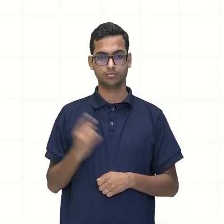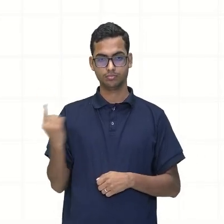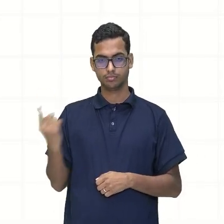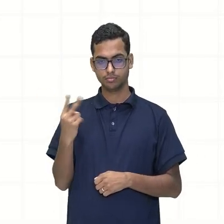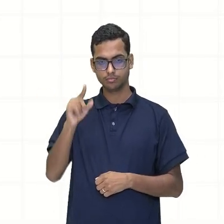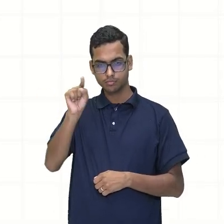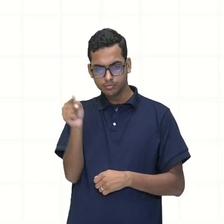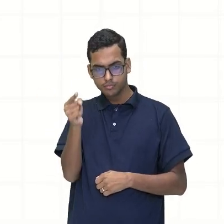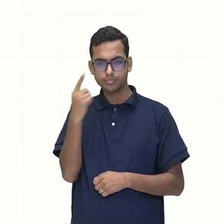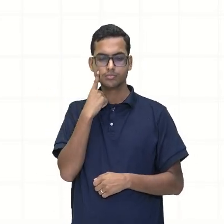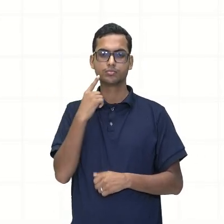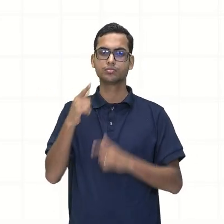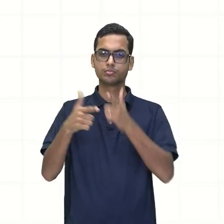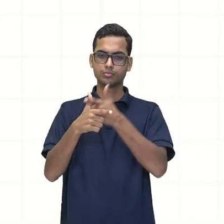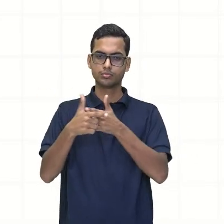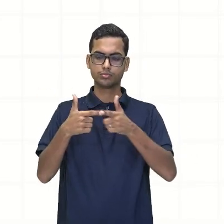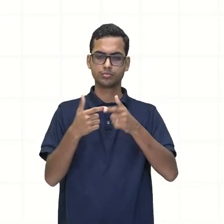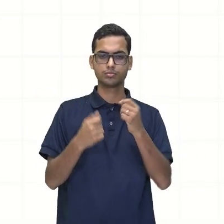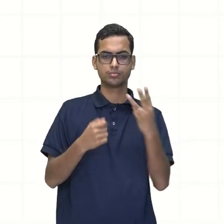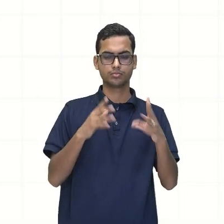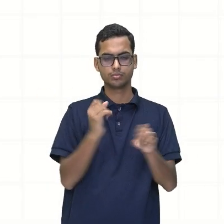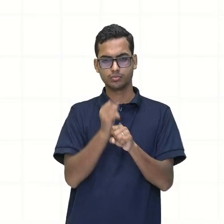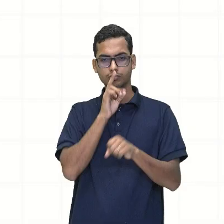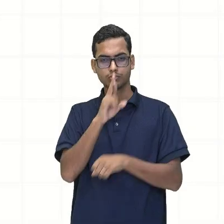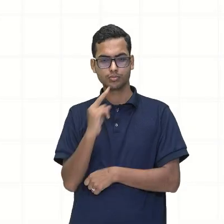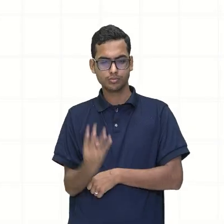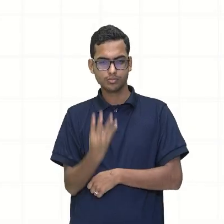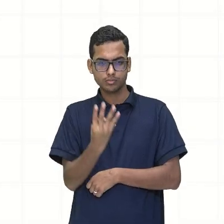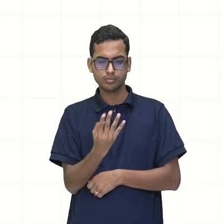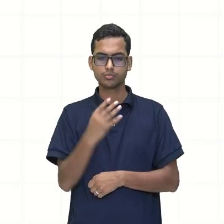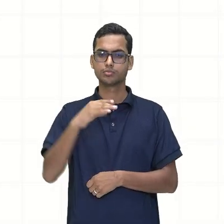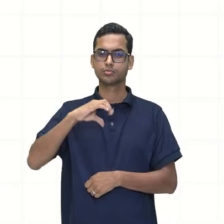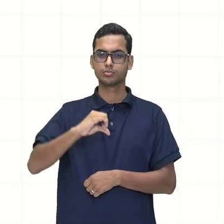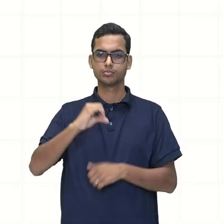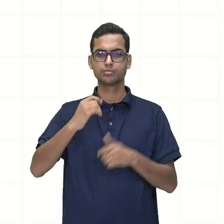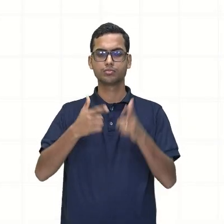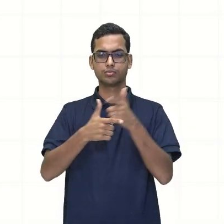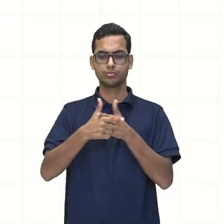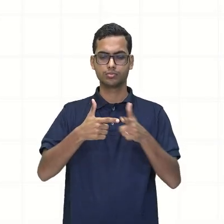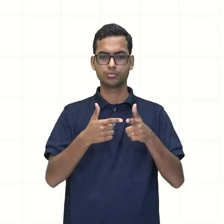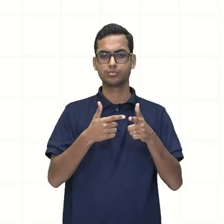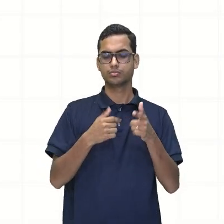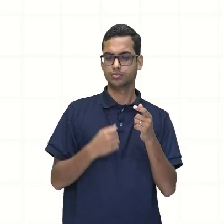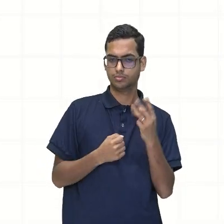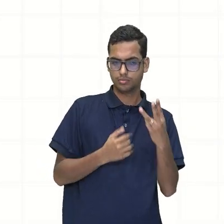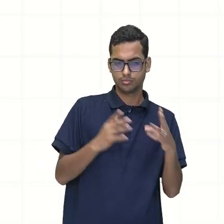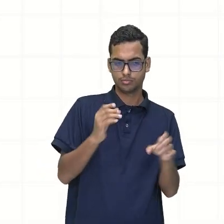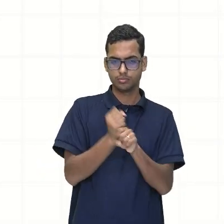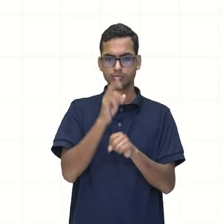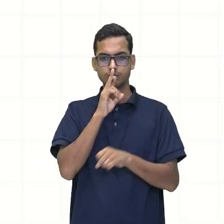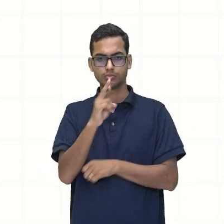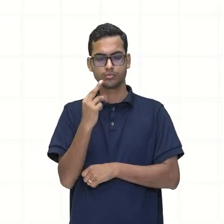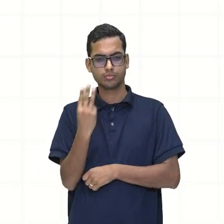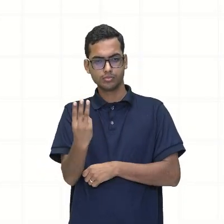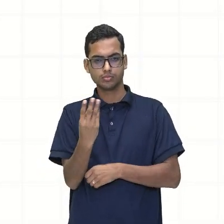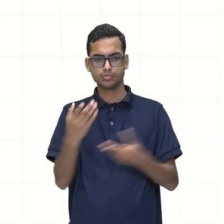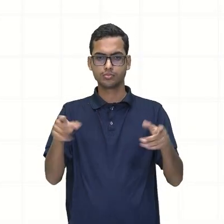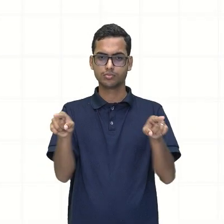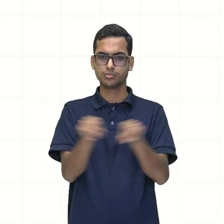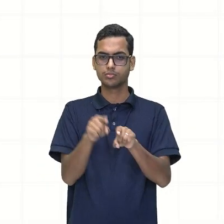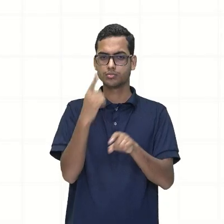4 é 12, vai sobrar 0. Baixou o 9, 9 dividido por 3 vai dar 3. Então,